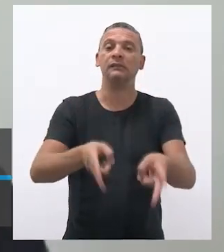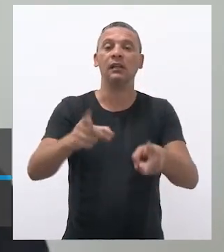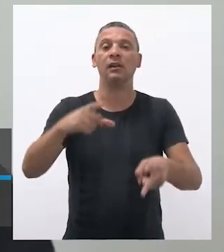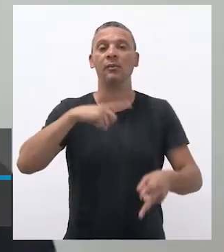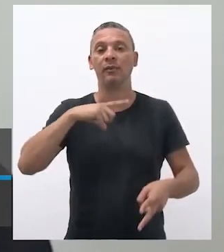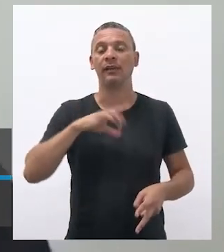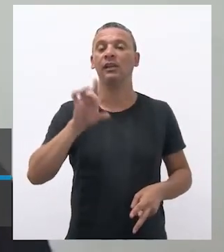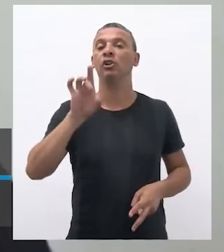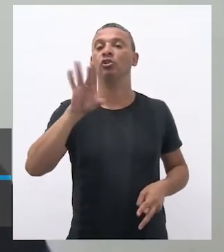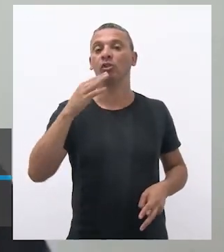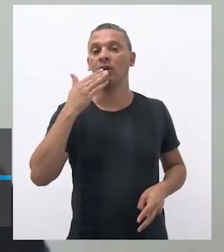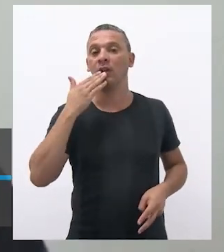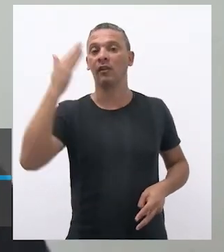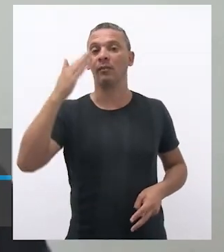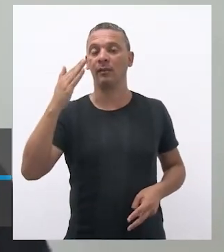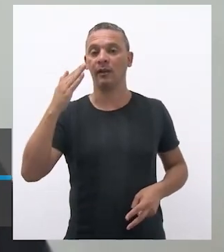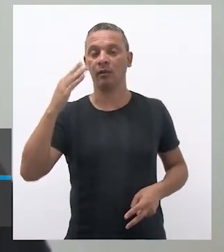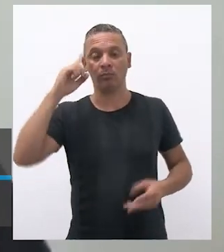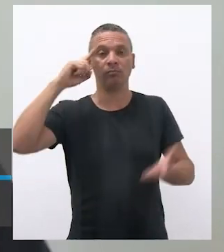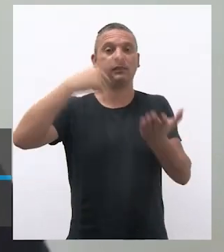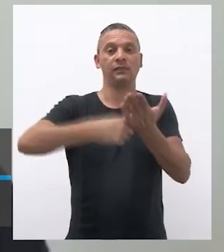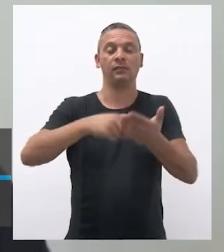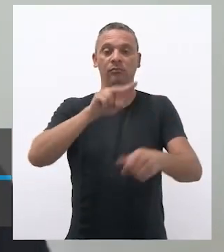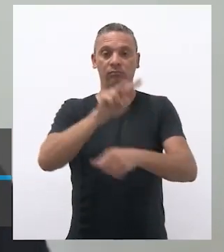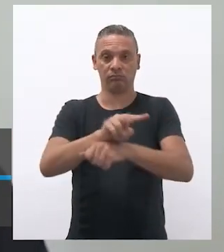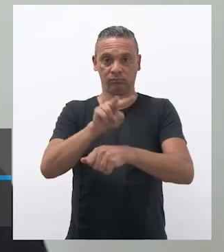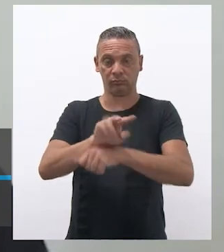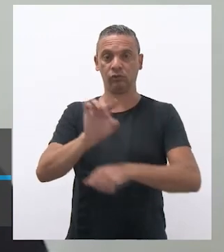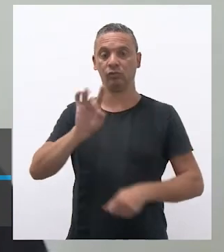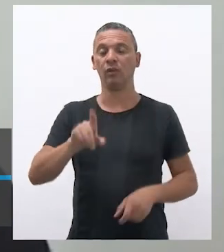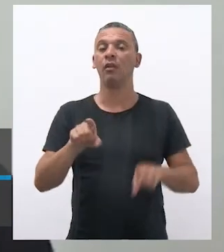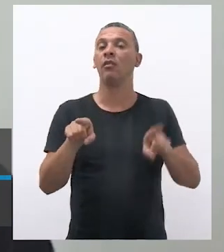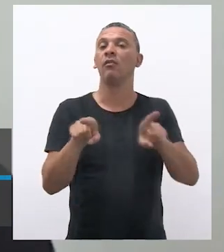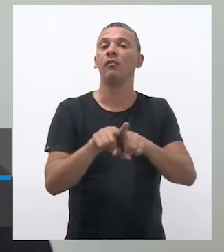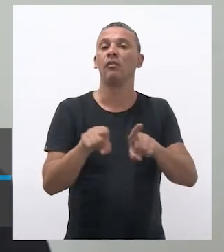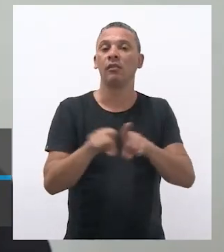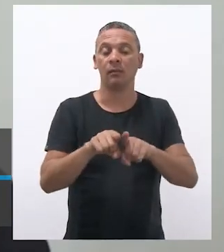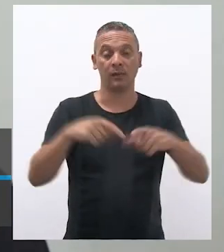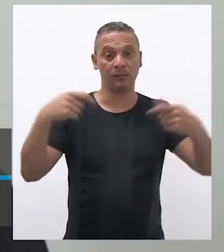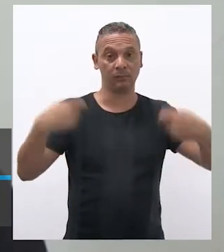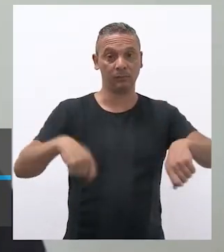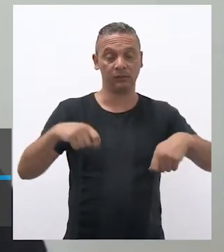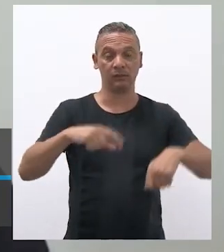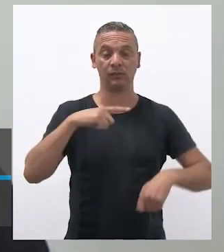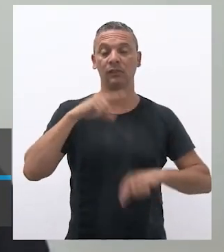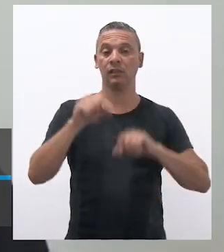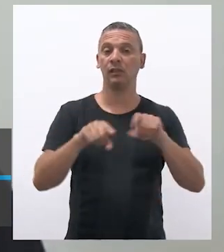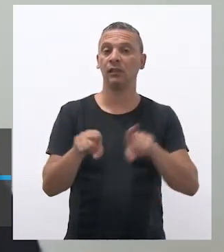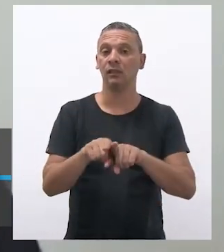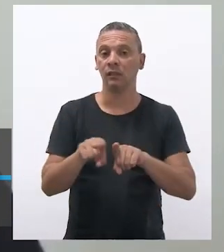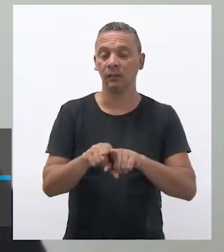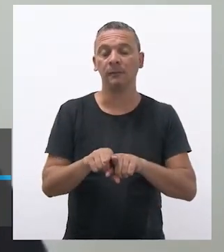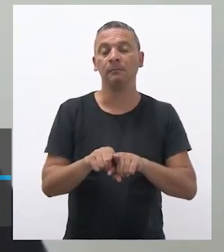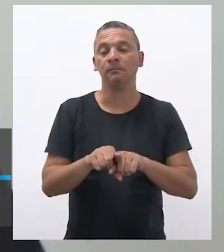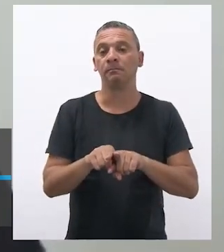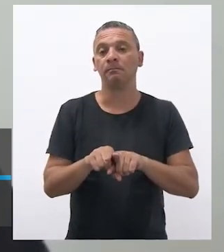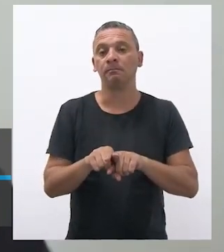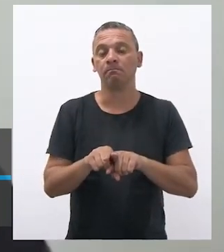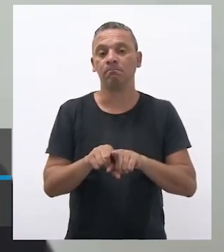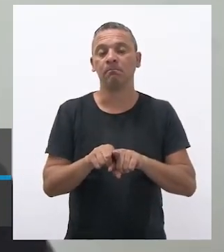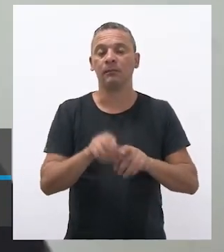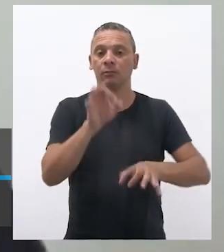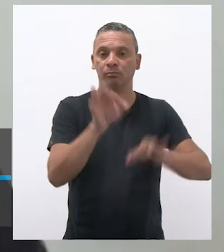só o requerimento de medidas protetivas de urgência e o acompanhamento de ações, eventuais ações criminais, mas também o